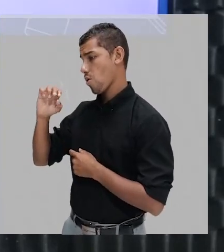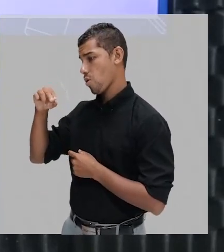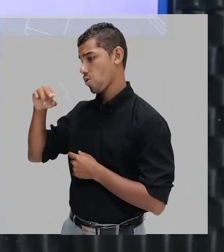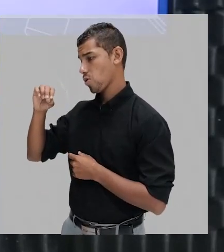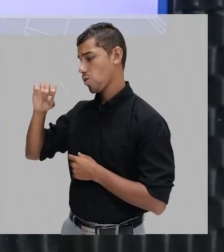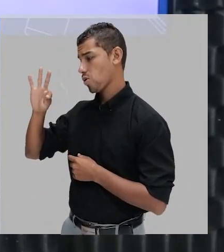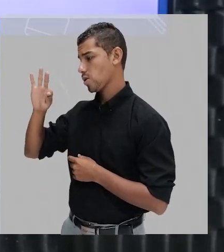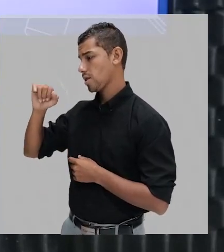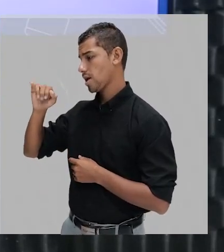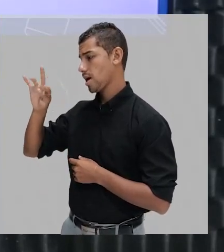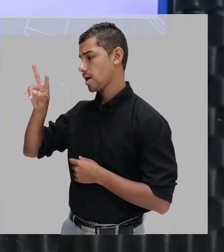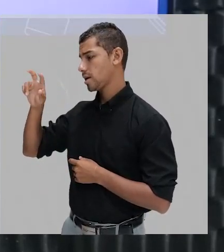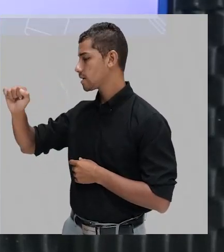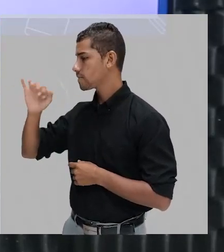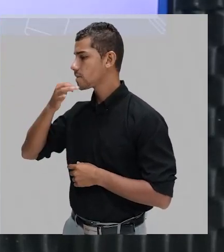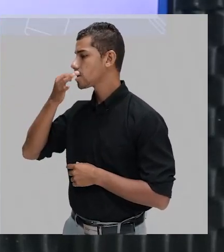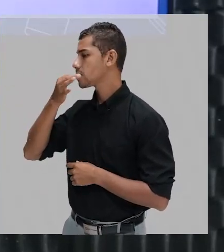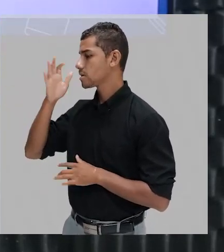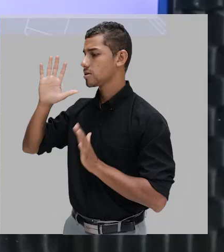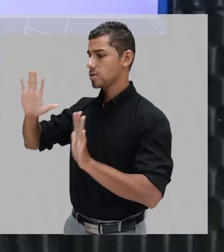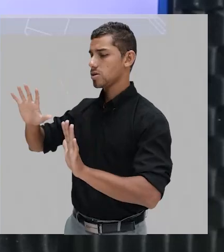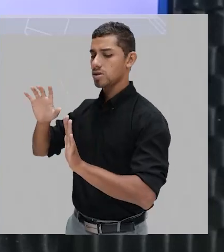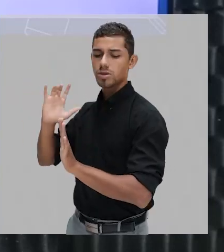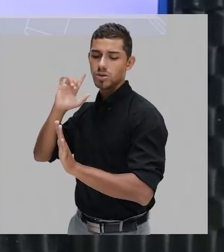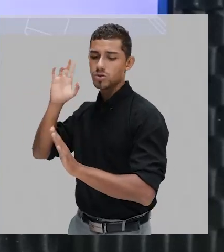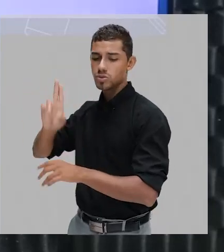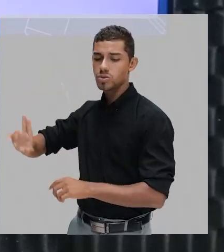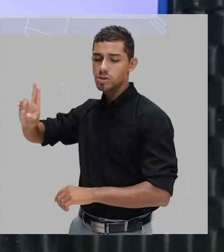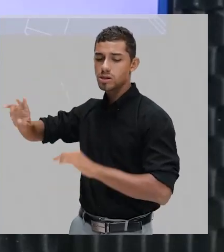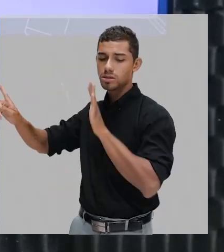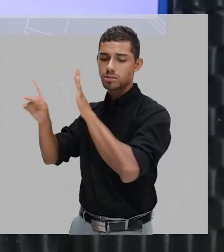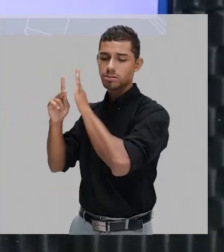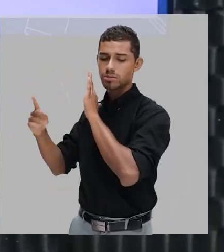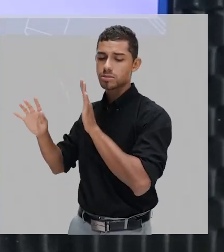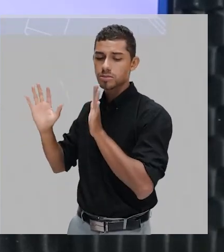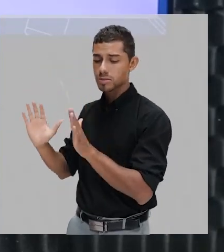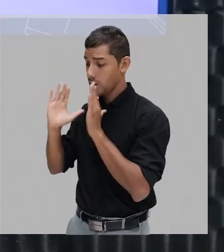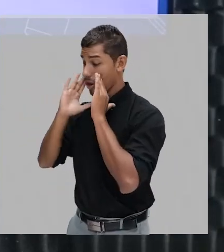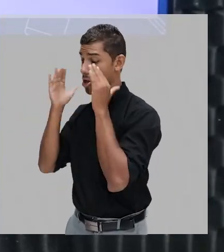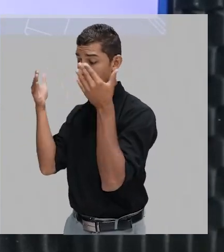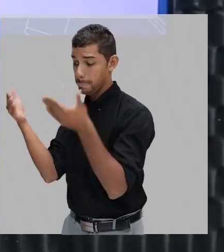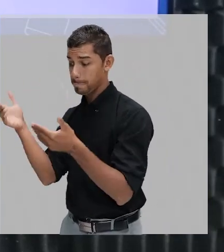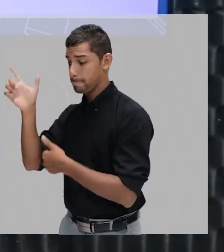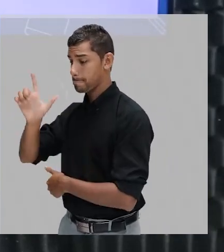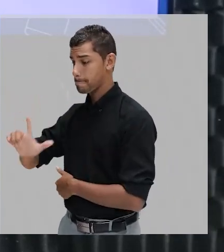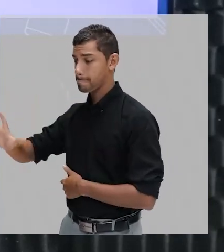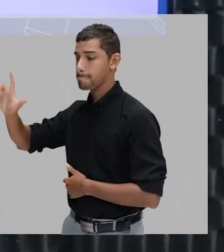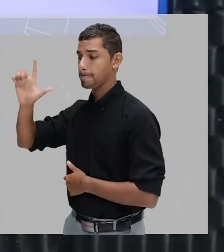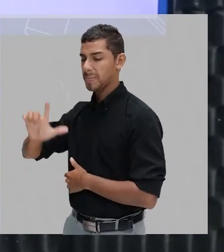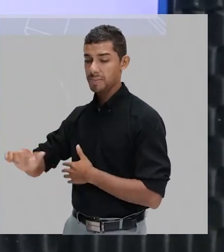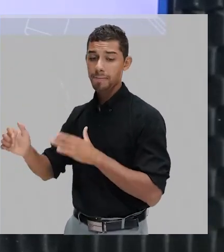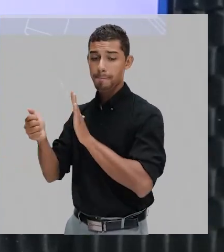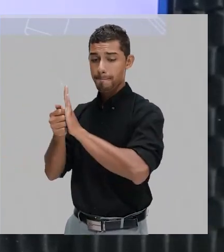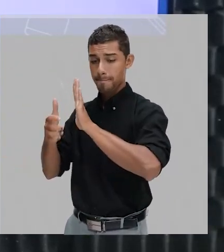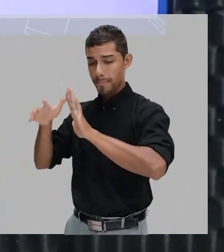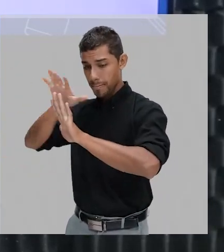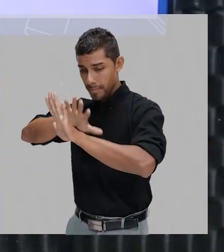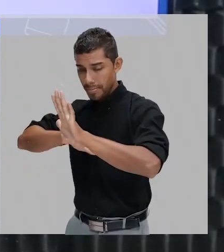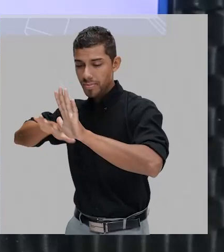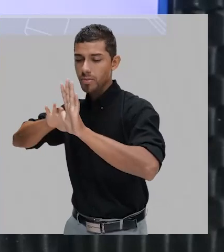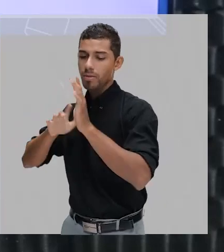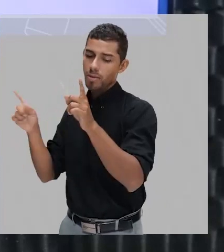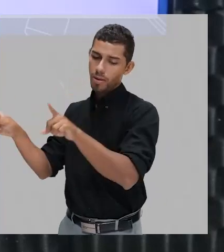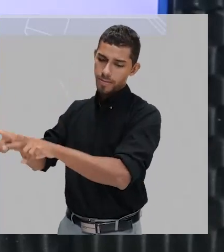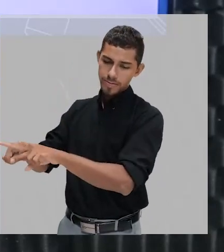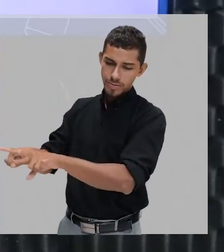conotativa, uma linguagem mais subjetiva, com recursos mais voltados mesmo para figuras de linguagem. Vocês vão